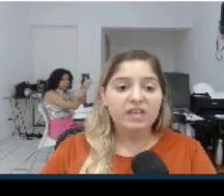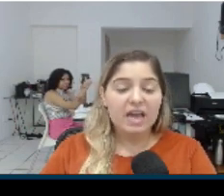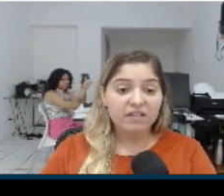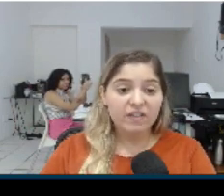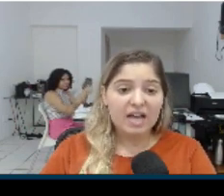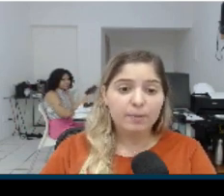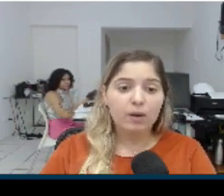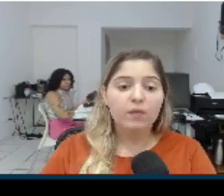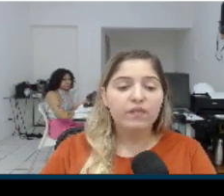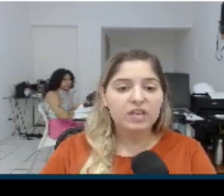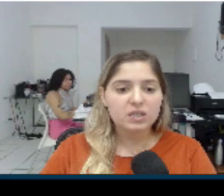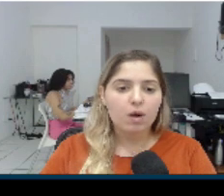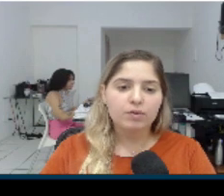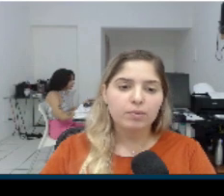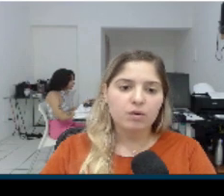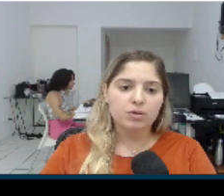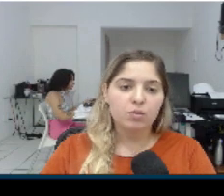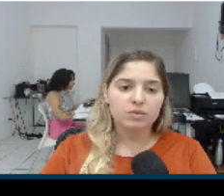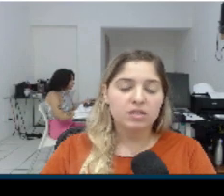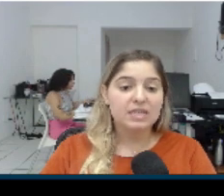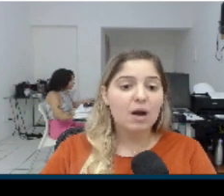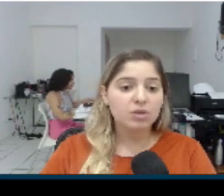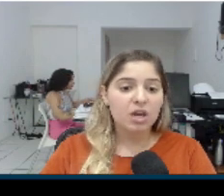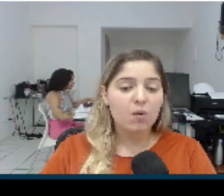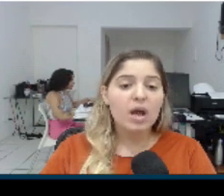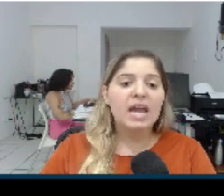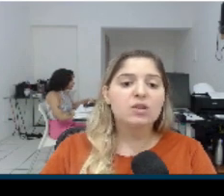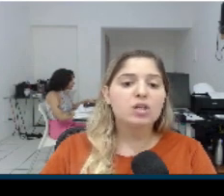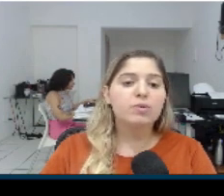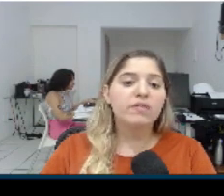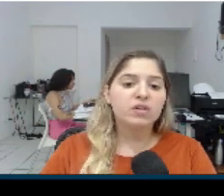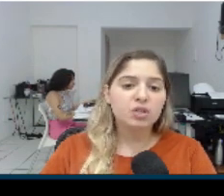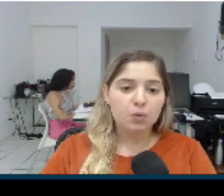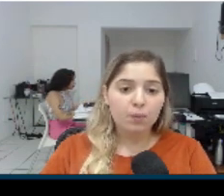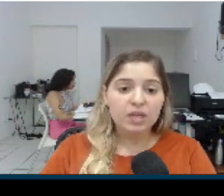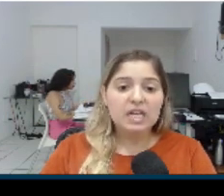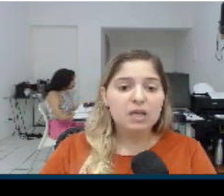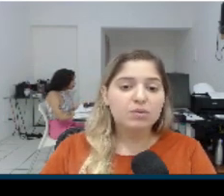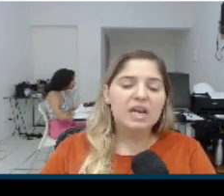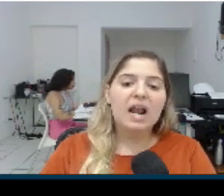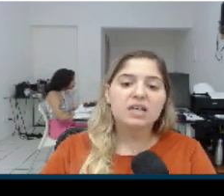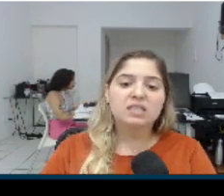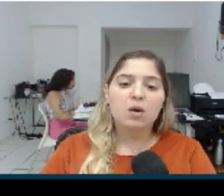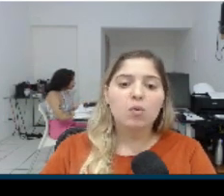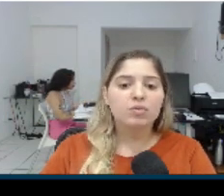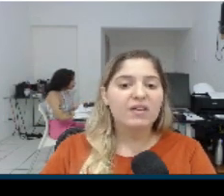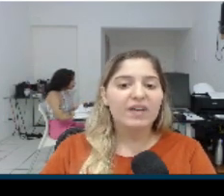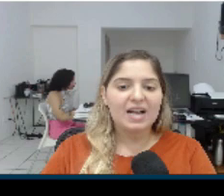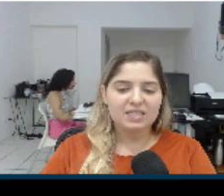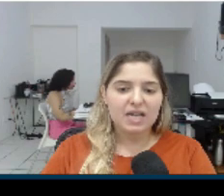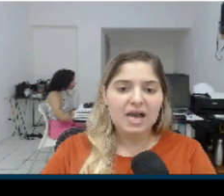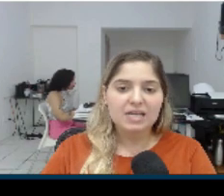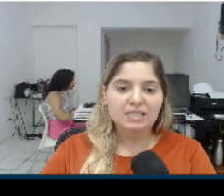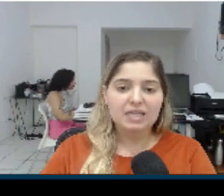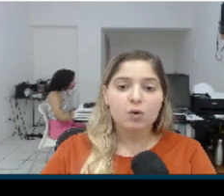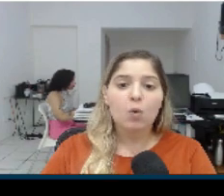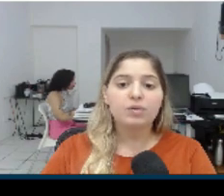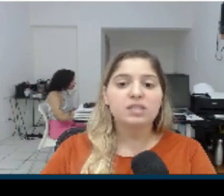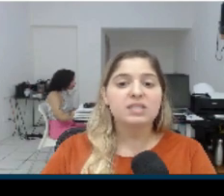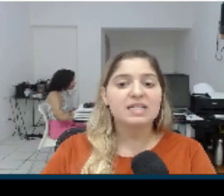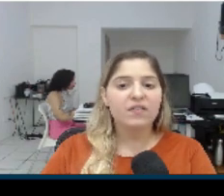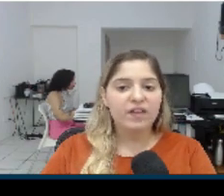foi enviada pelo Fisco ao Tribunal de Contas da União em 2021 e não tem relação com devassa